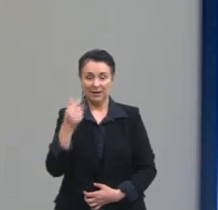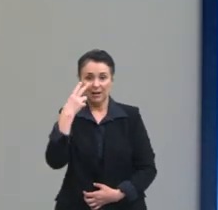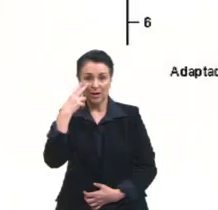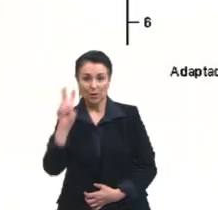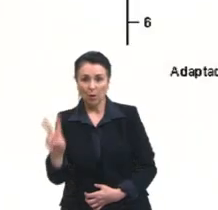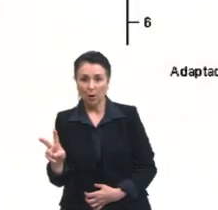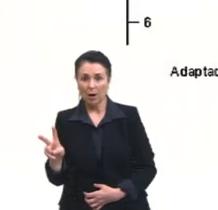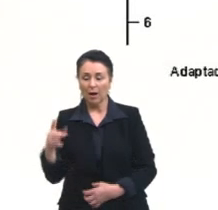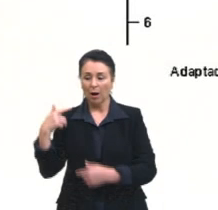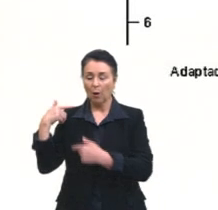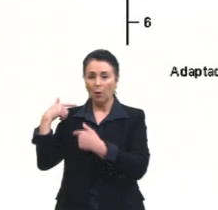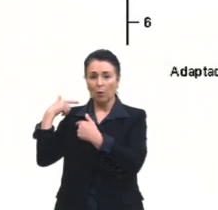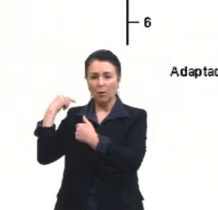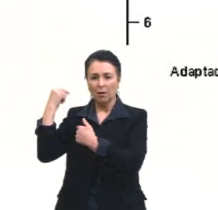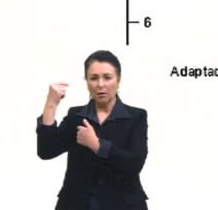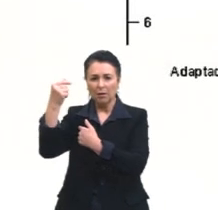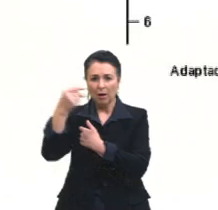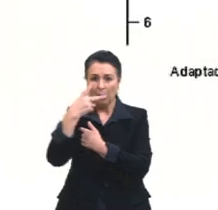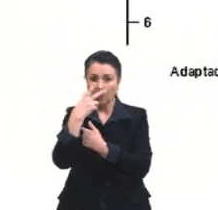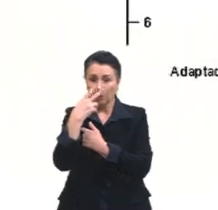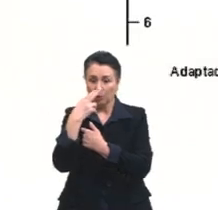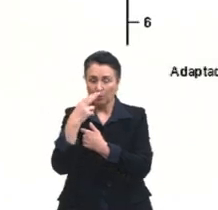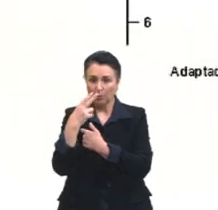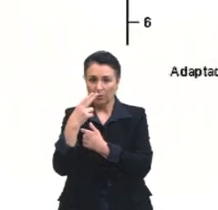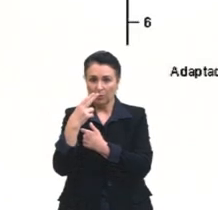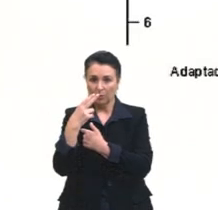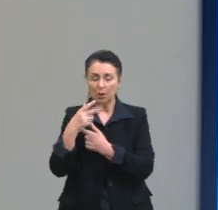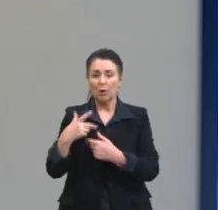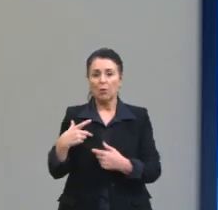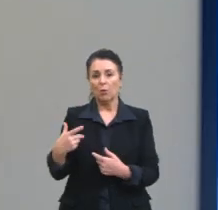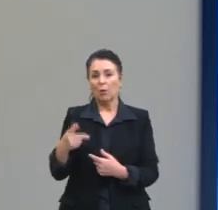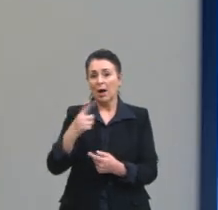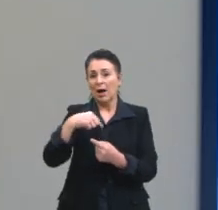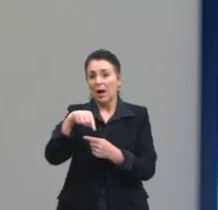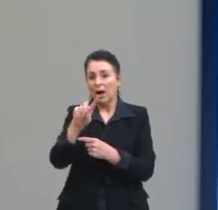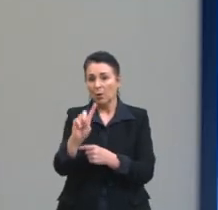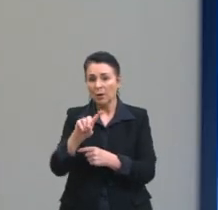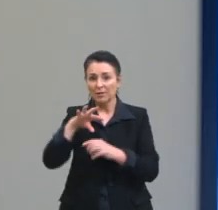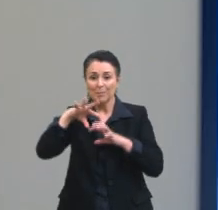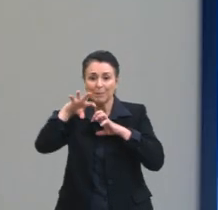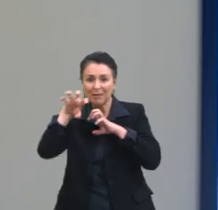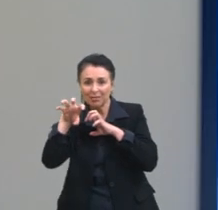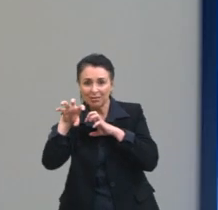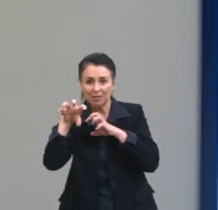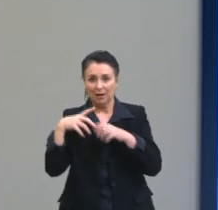ancestral comum da panthera Léo e com a Pantera Nebulosa